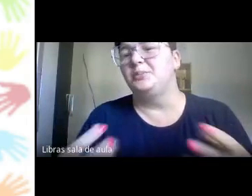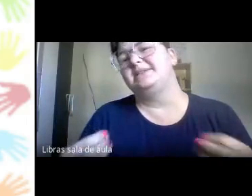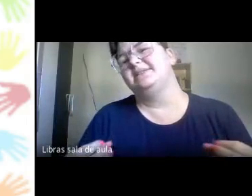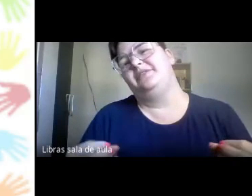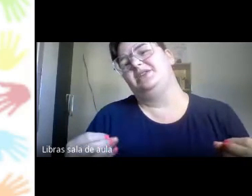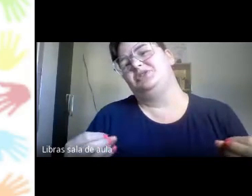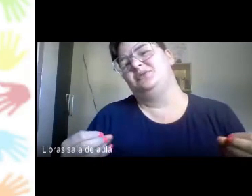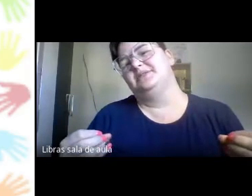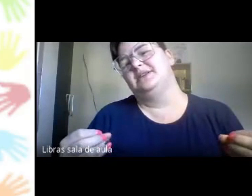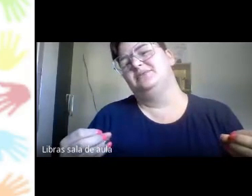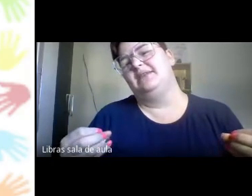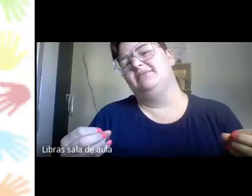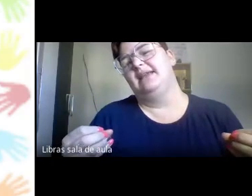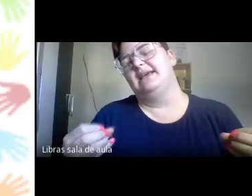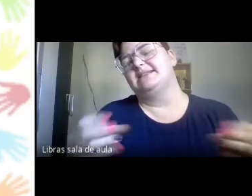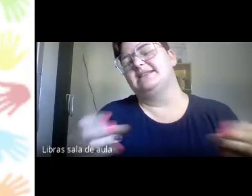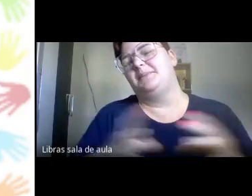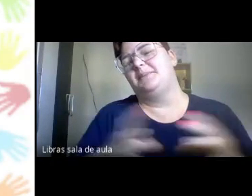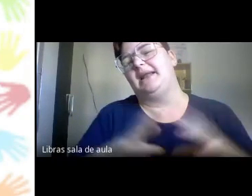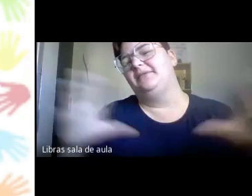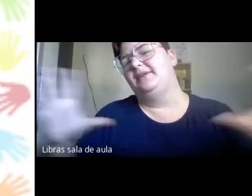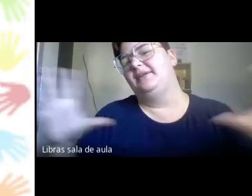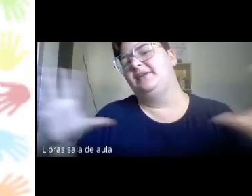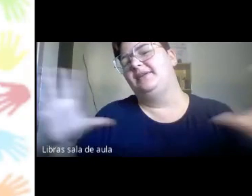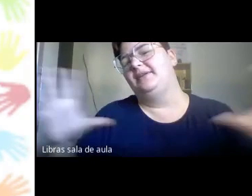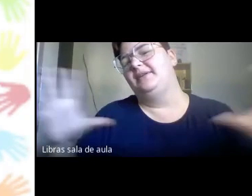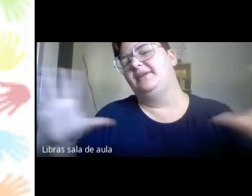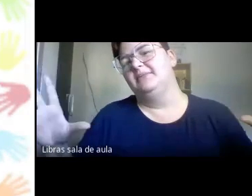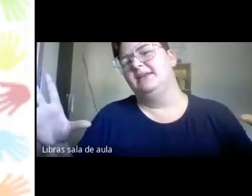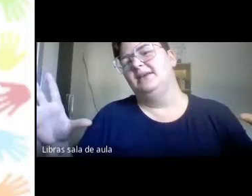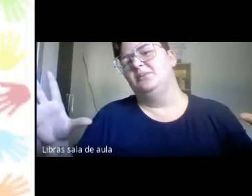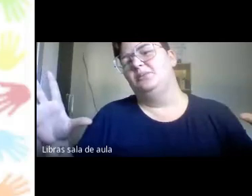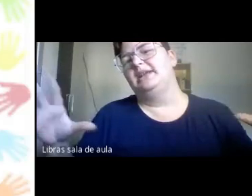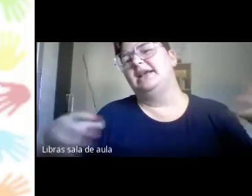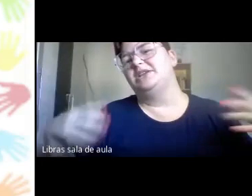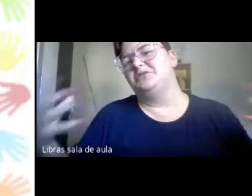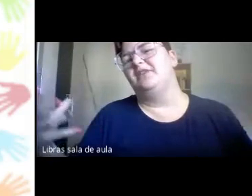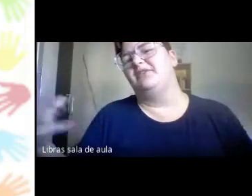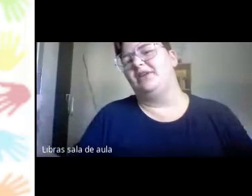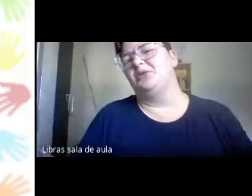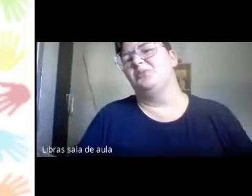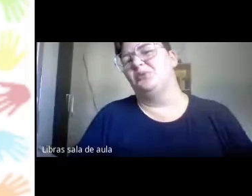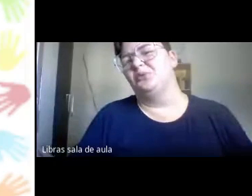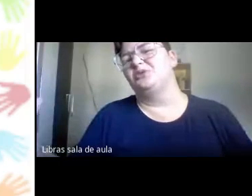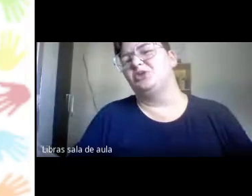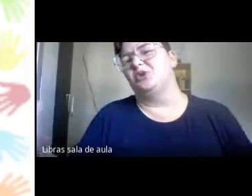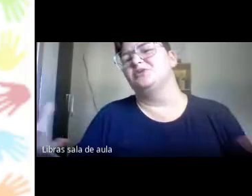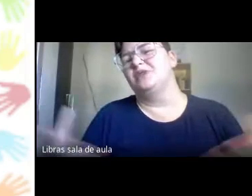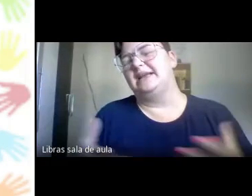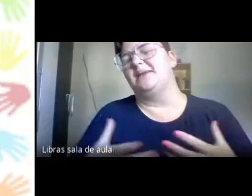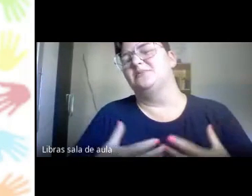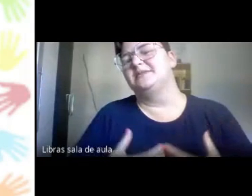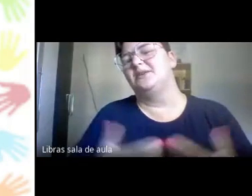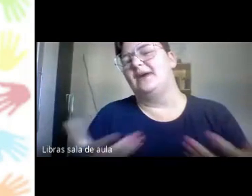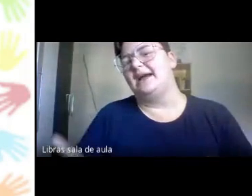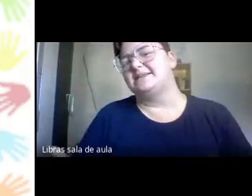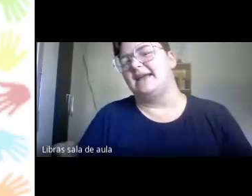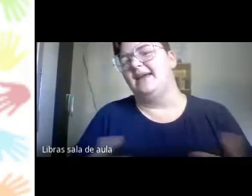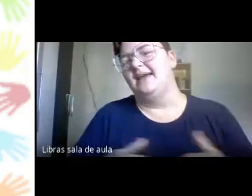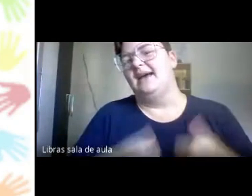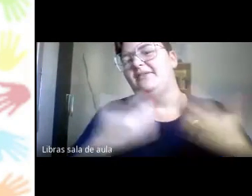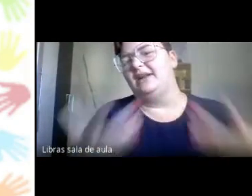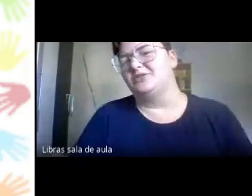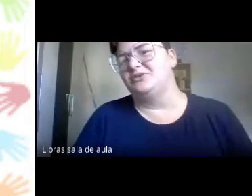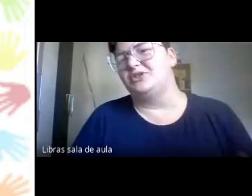gente não precisa falar de inclusão, né? Essa palavra não vai mais existir. Porque daí a gente vai viver num mundo onde todos seremos iguais,